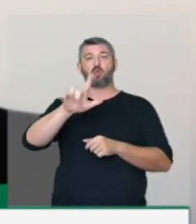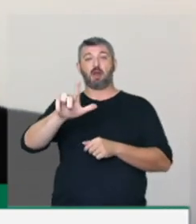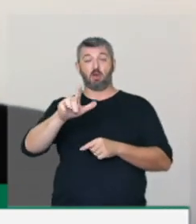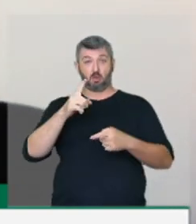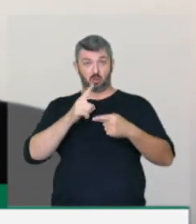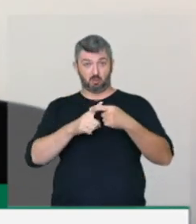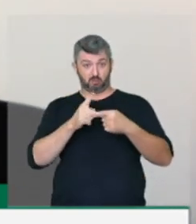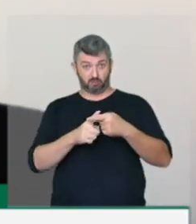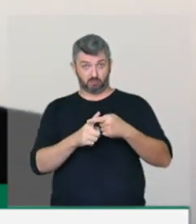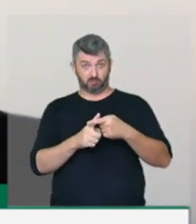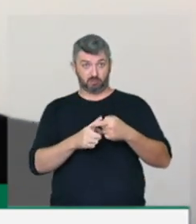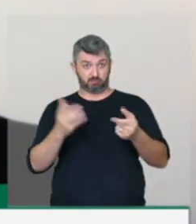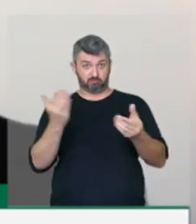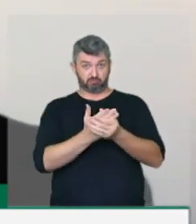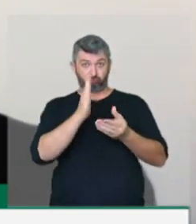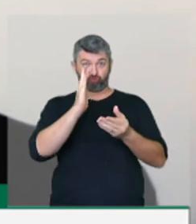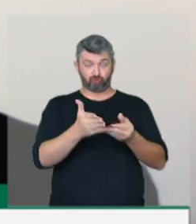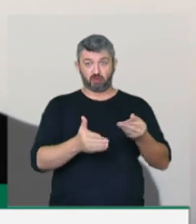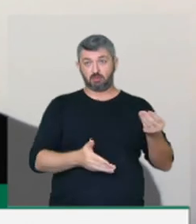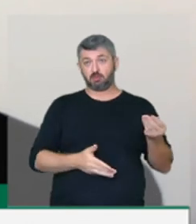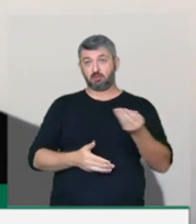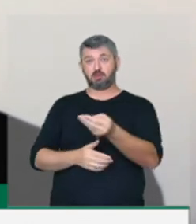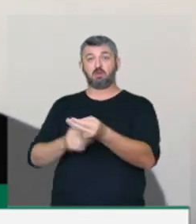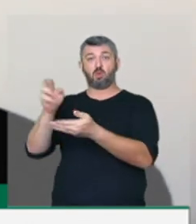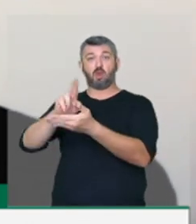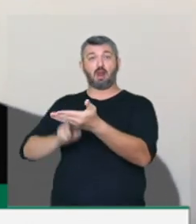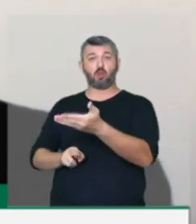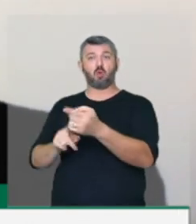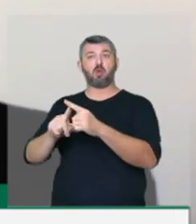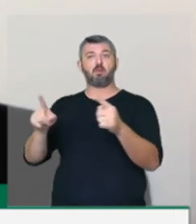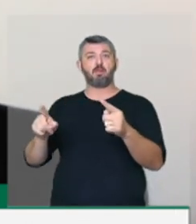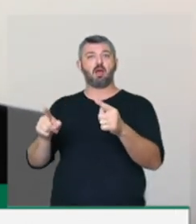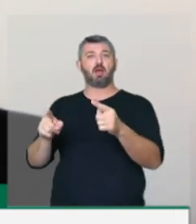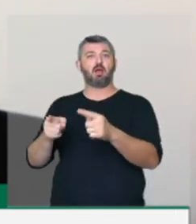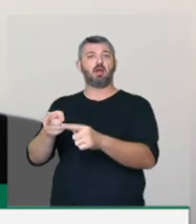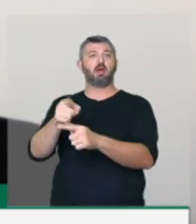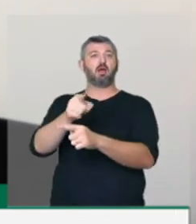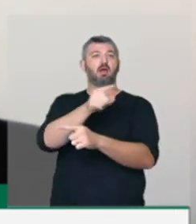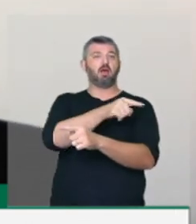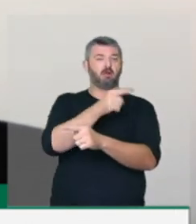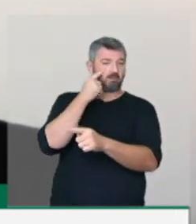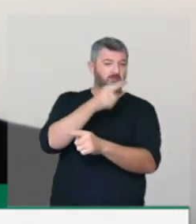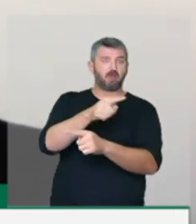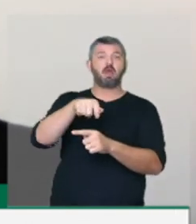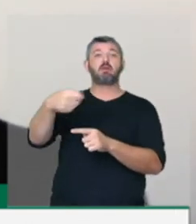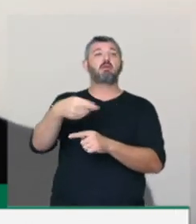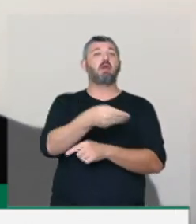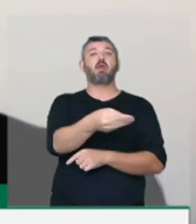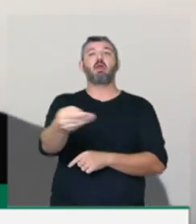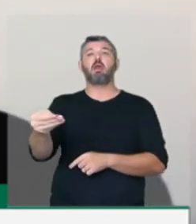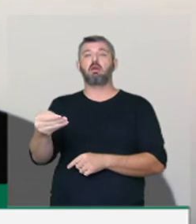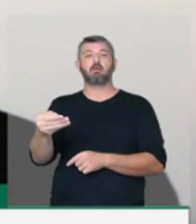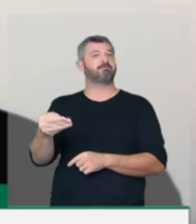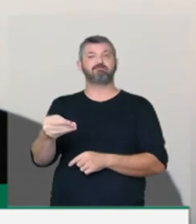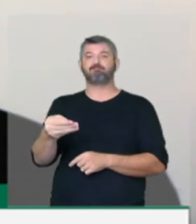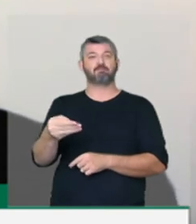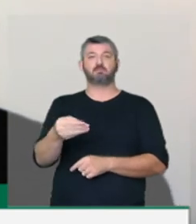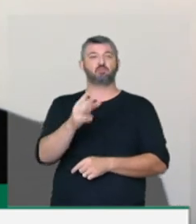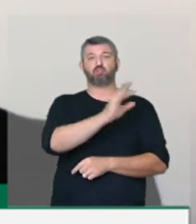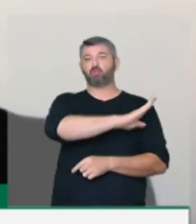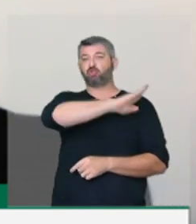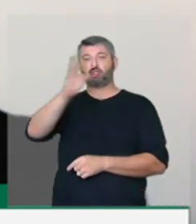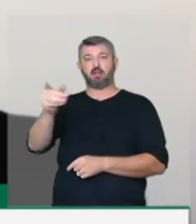foram encaminhados diretamente para o relator, sem que houvesse observância de qualquer procedimento de distribuição. O inquérito,